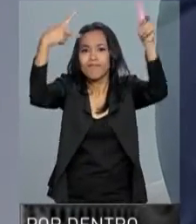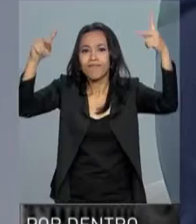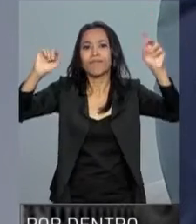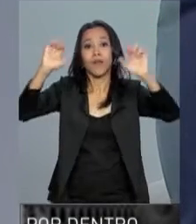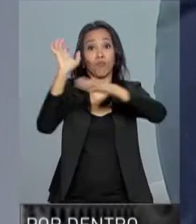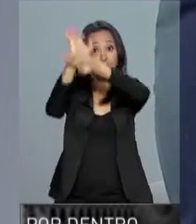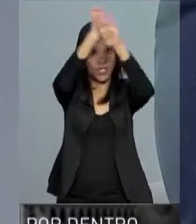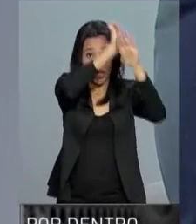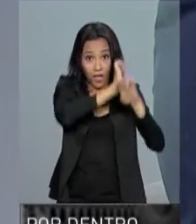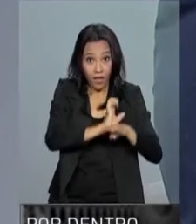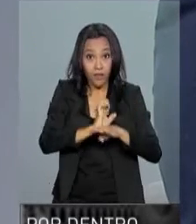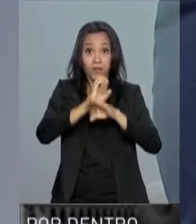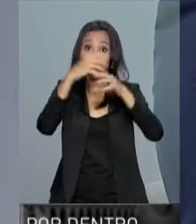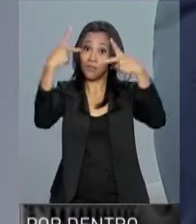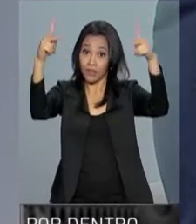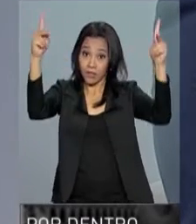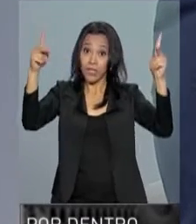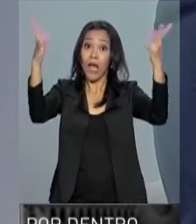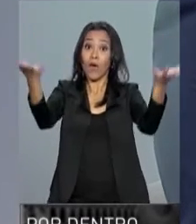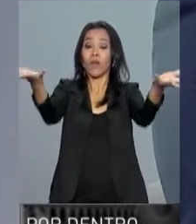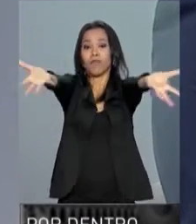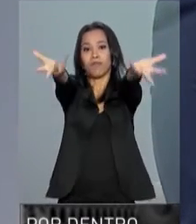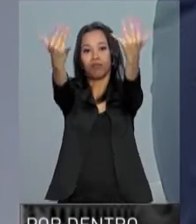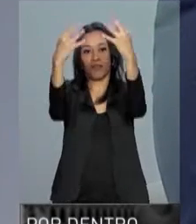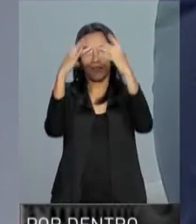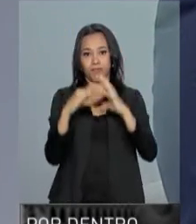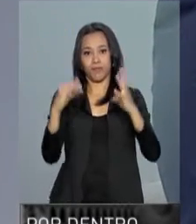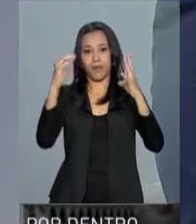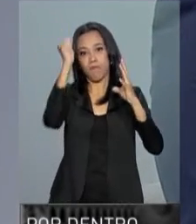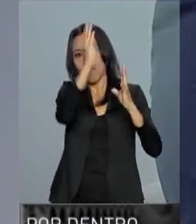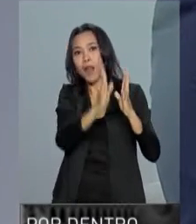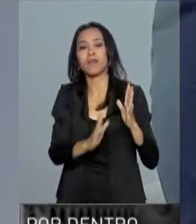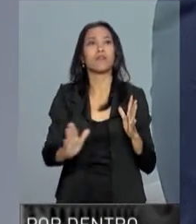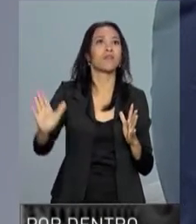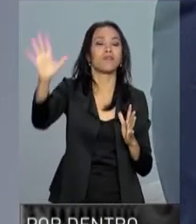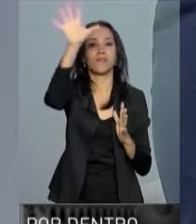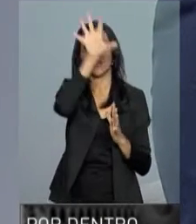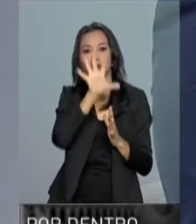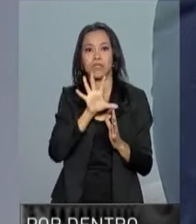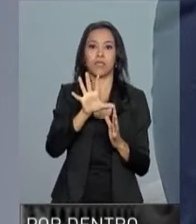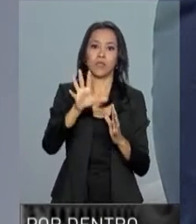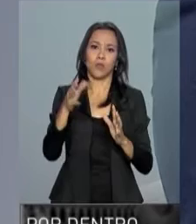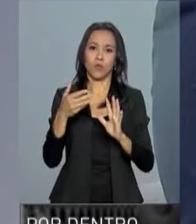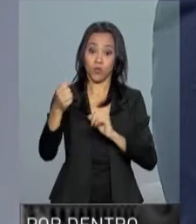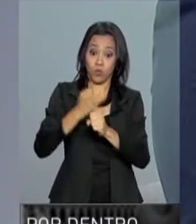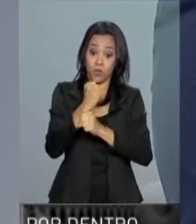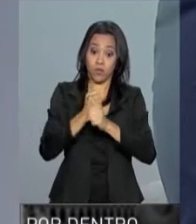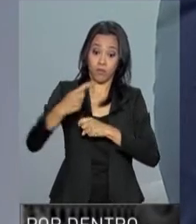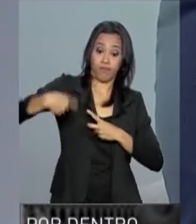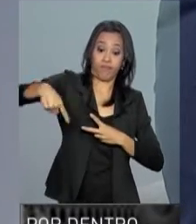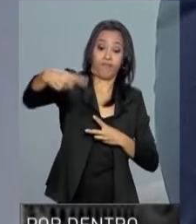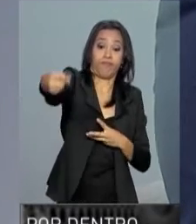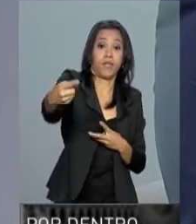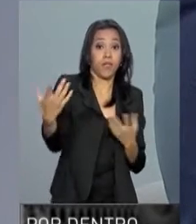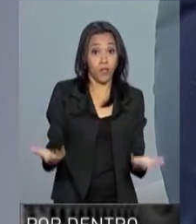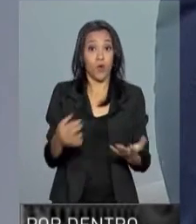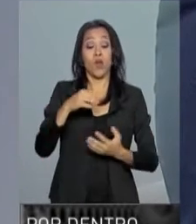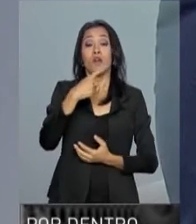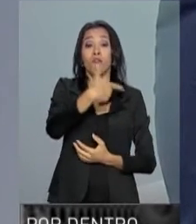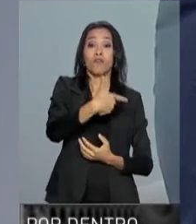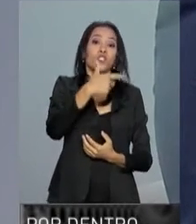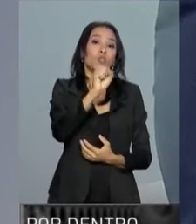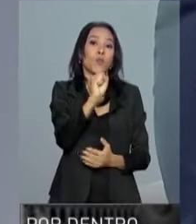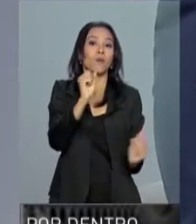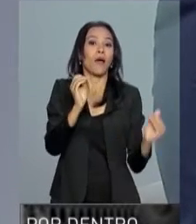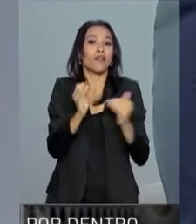estado e dos estados as políticas necessárias é amplo nacional dos próximos anos então de 28 a